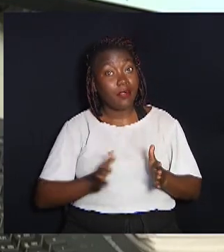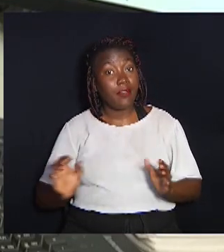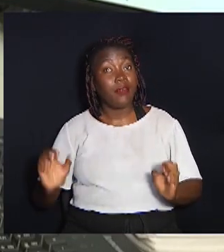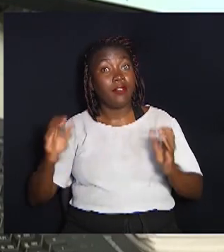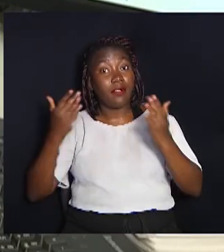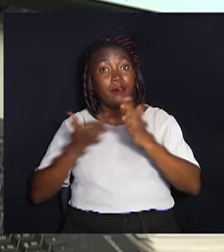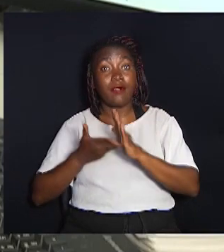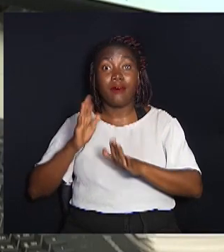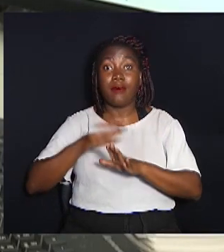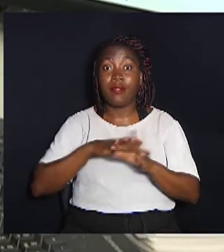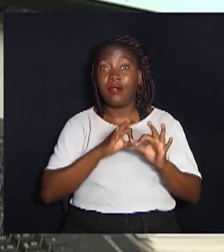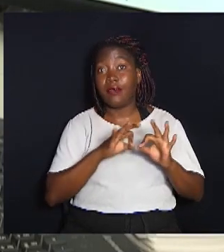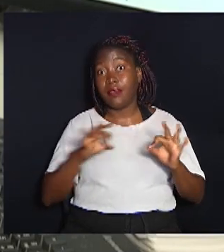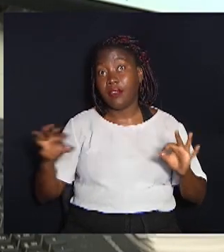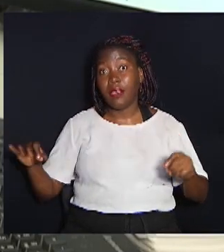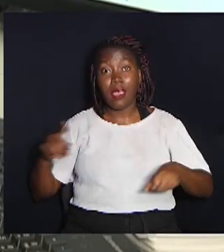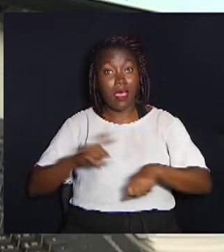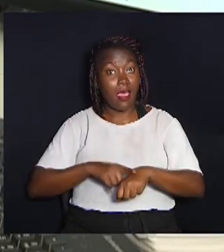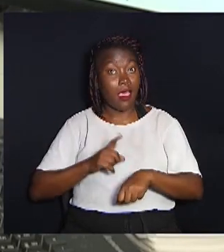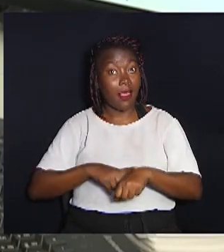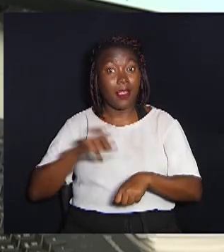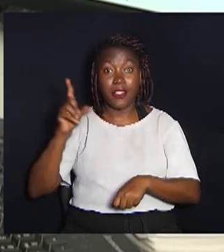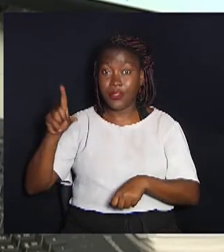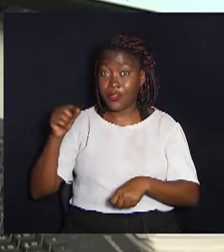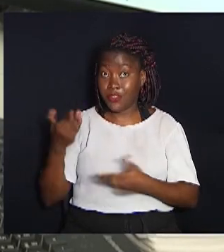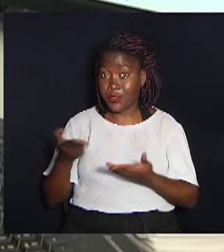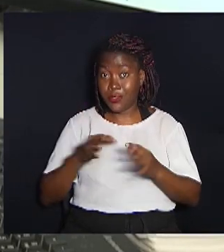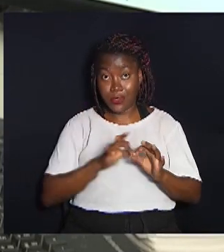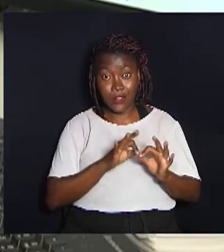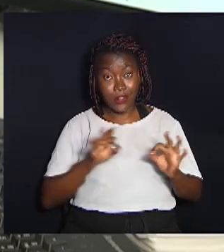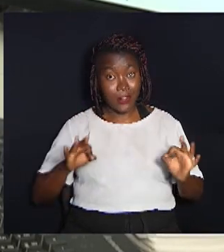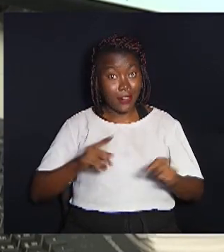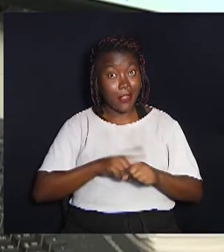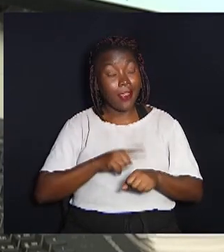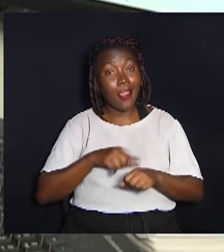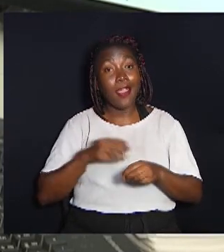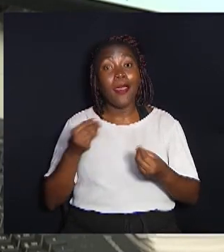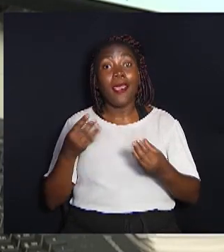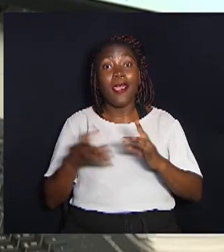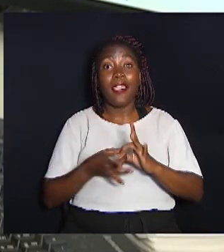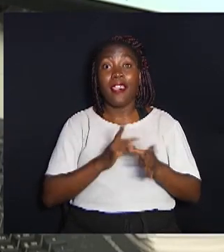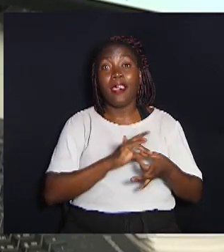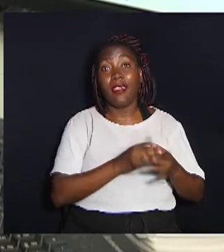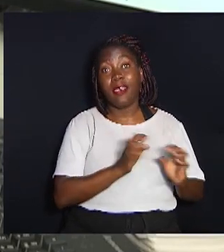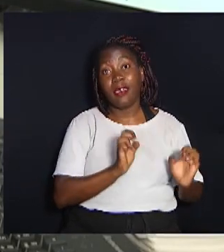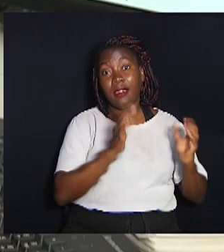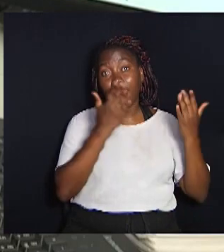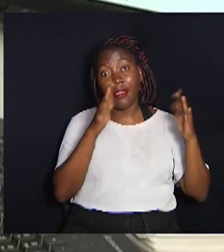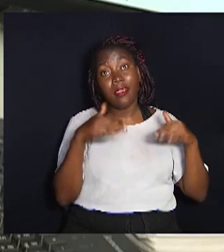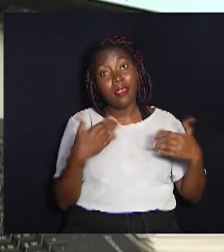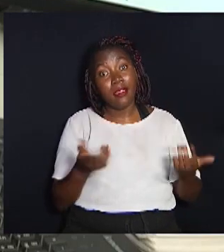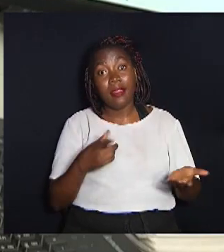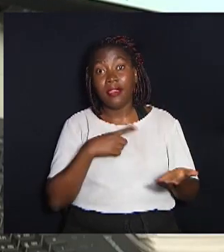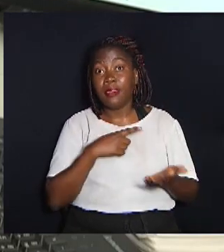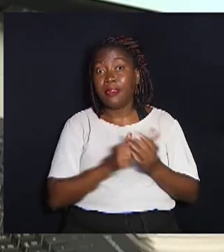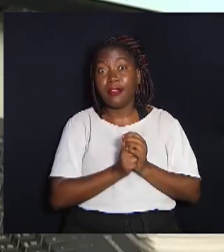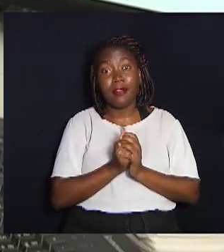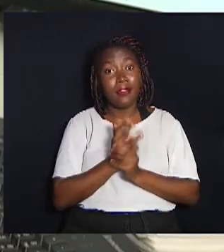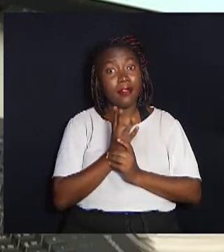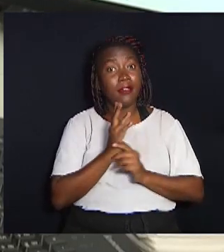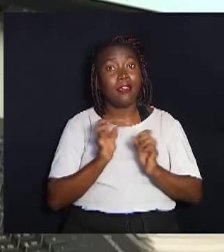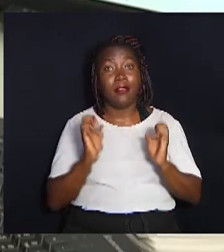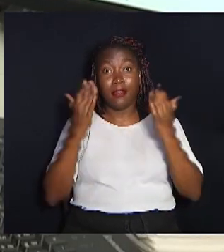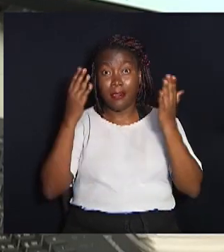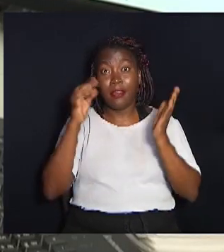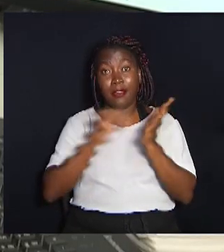linhas do tempo. A escolha das linhas do tempo, ela veio para contextualizar os eventos. Então, nós temos vários eventos